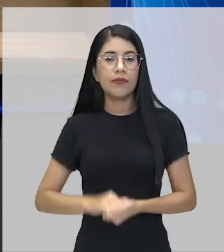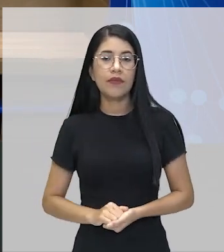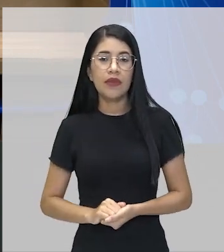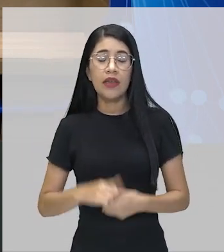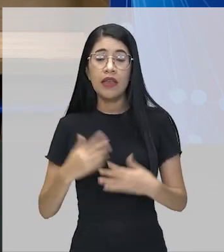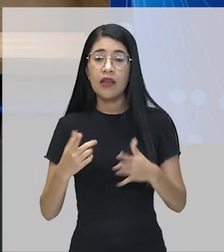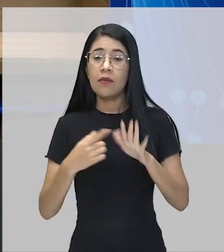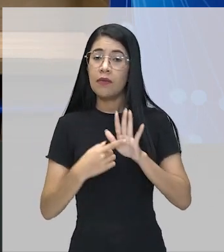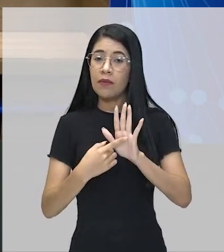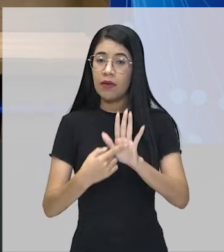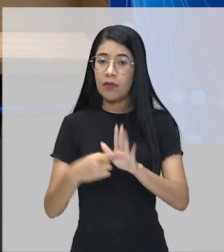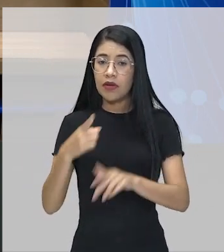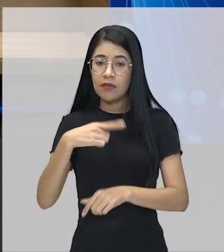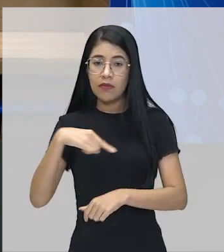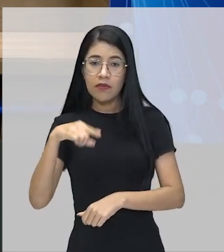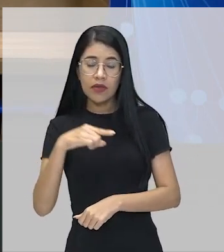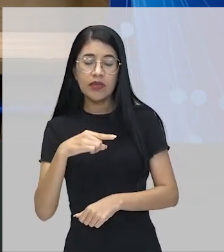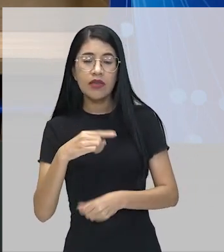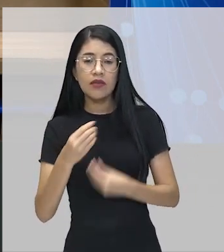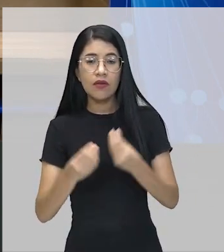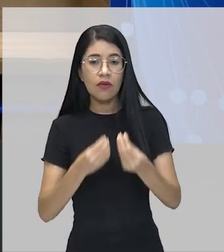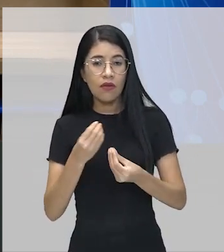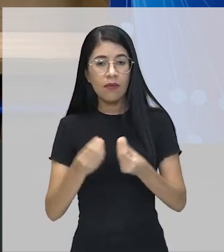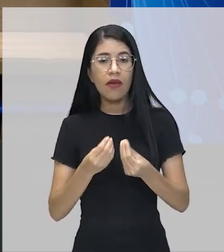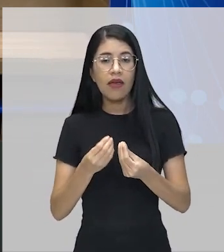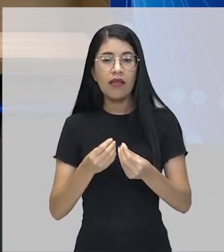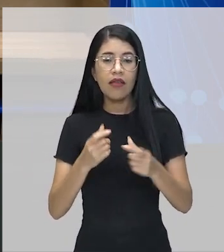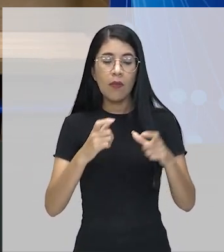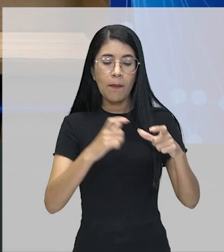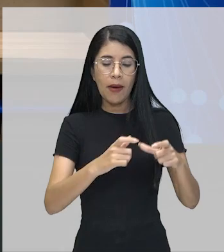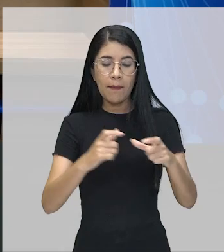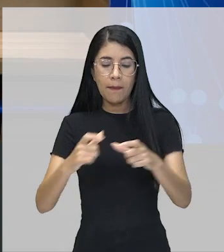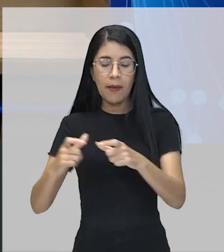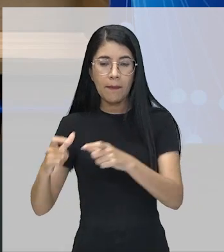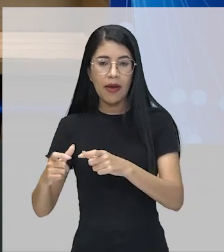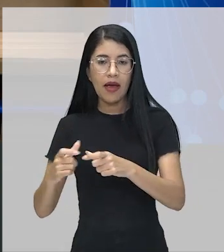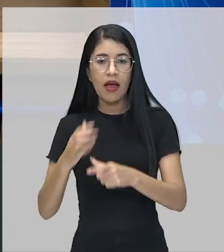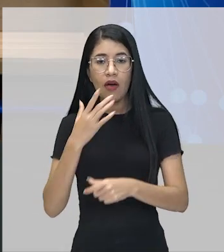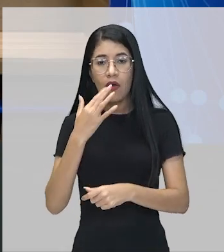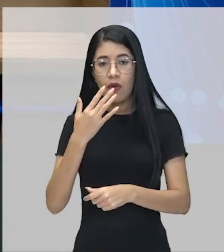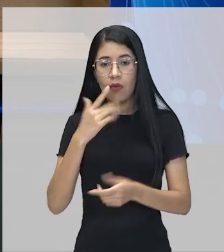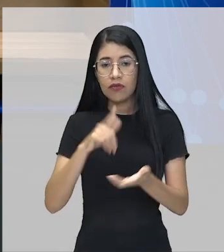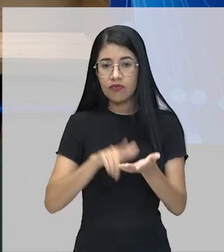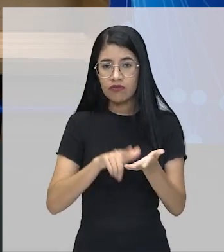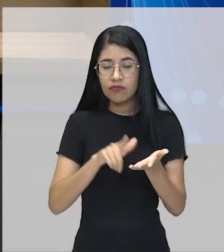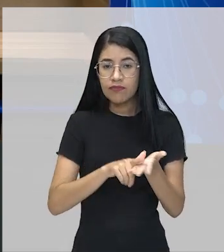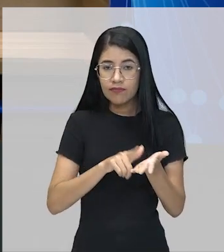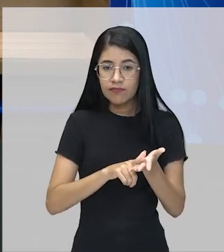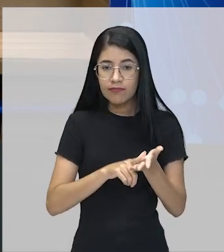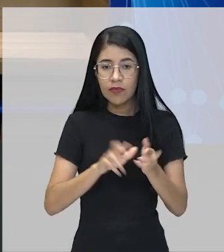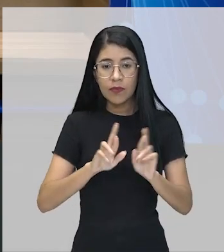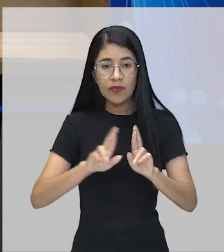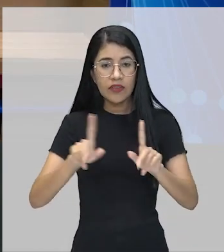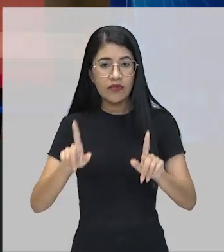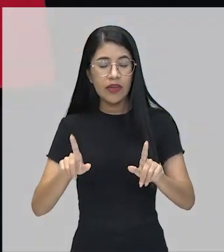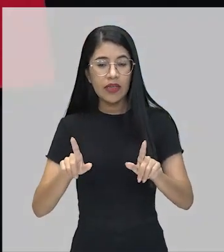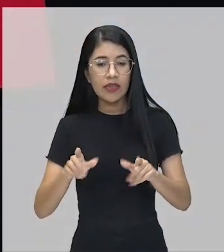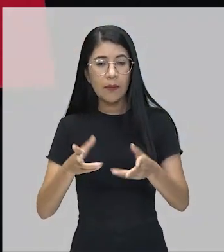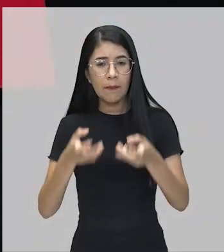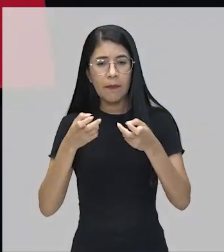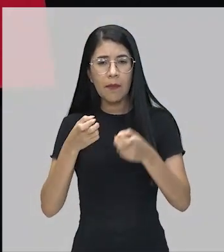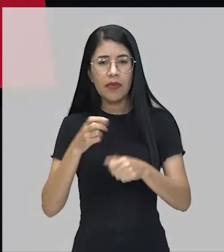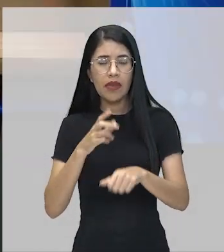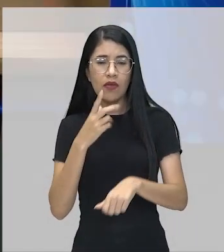te mostrar isso, eu trouxe aqui alguns cartões de cores diferentes. Como você pode ver, nós temos aqui um cartão de